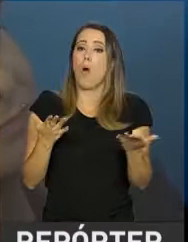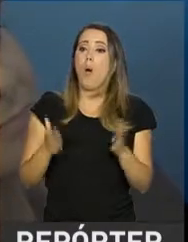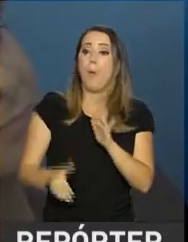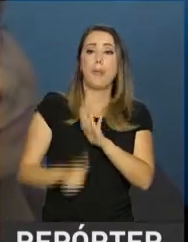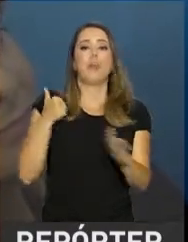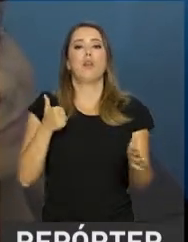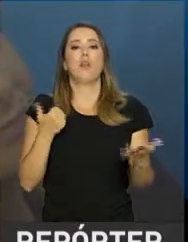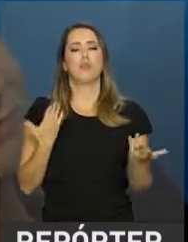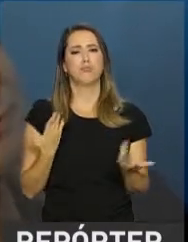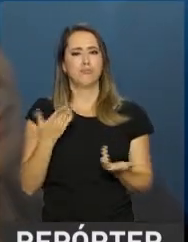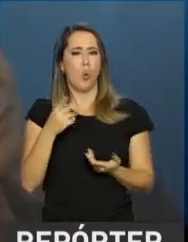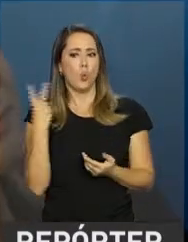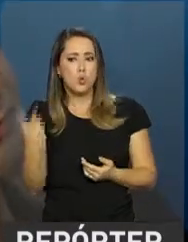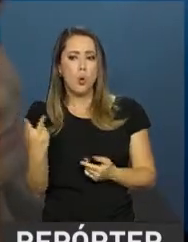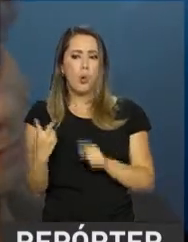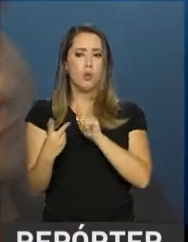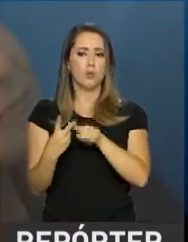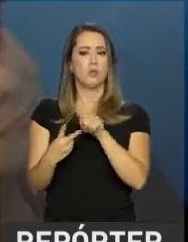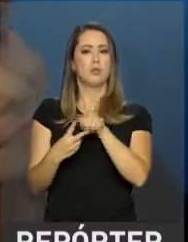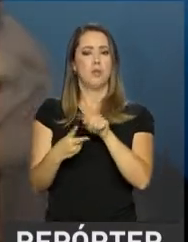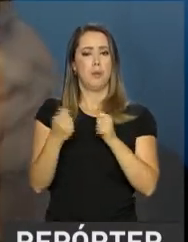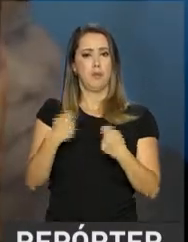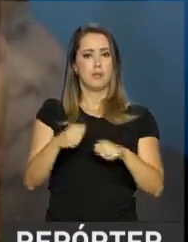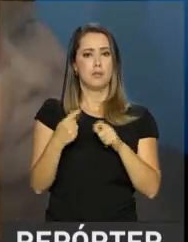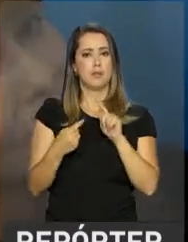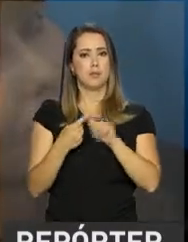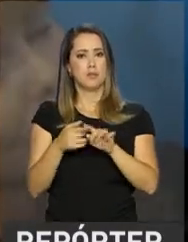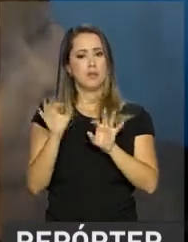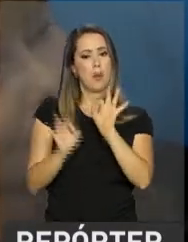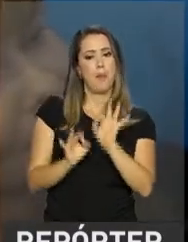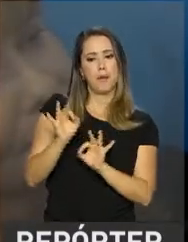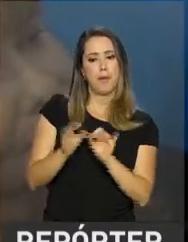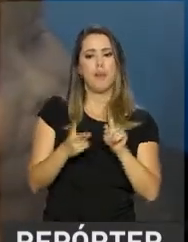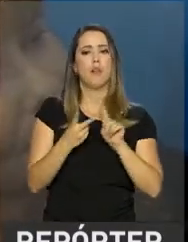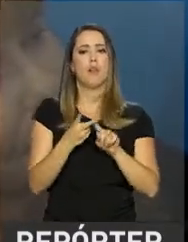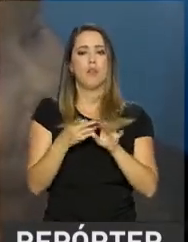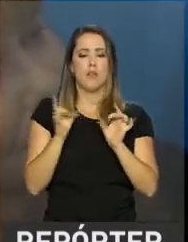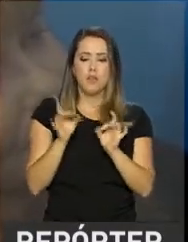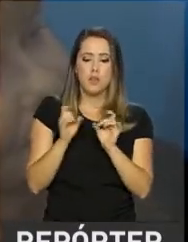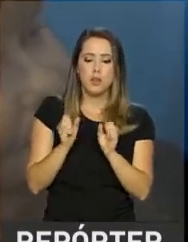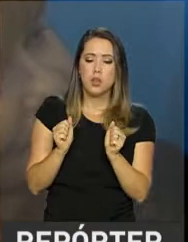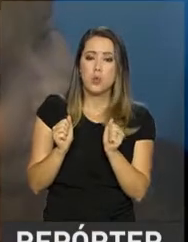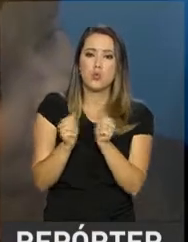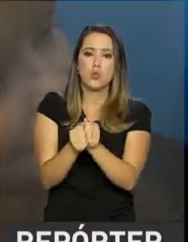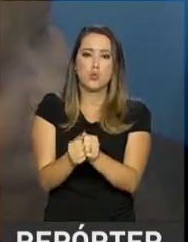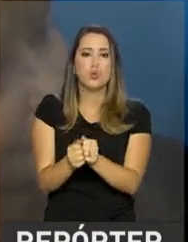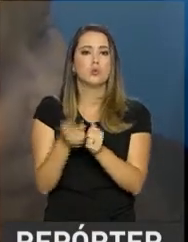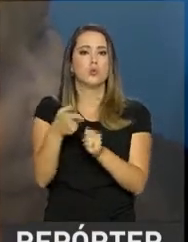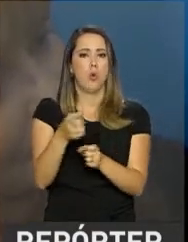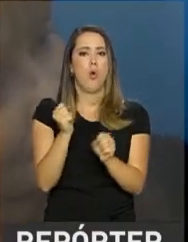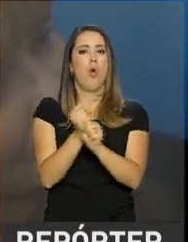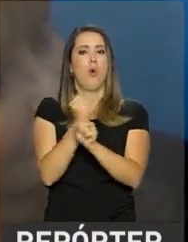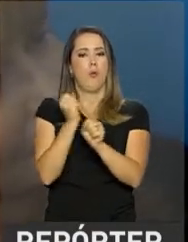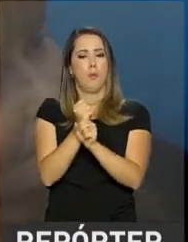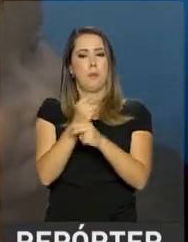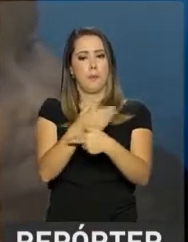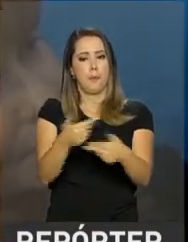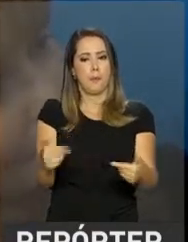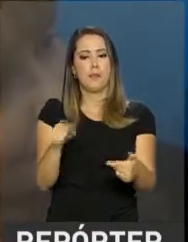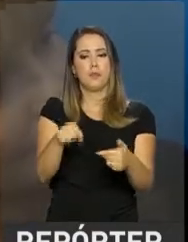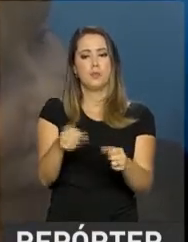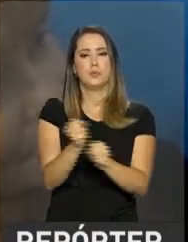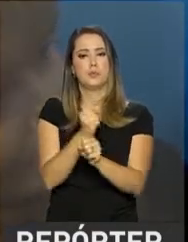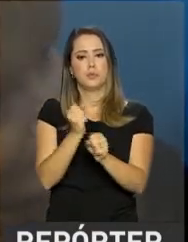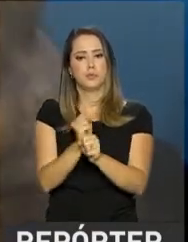região começa a vender lotes de empresários com dinheiro em caixa mas nós queremos também levar empréstimos para obras públicas empréstimos